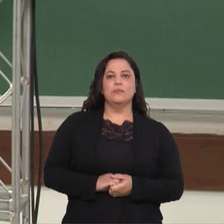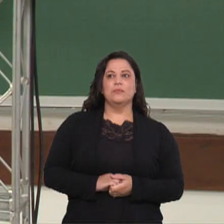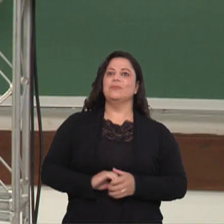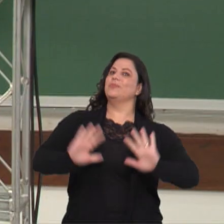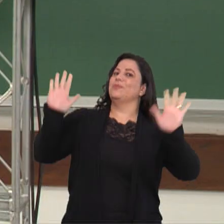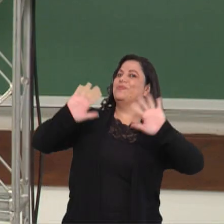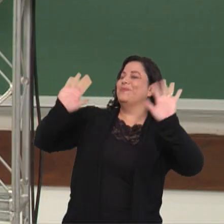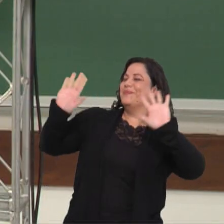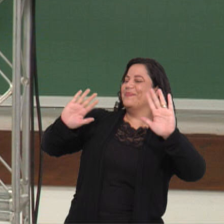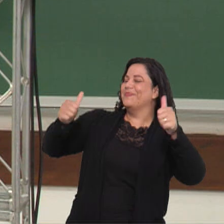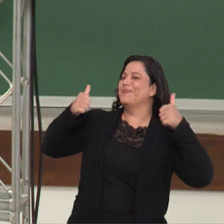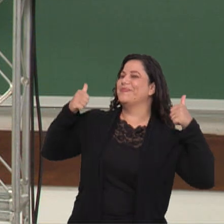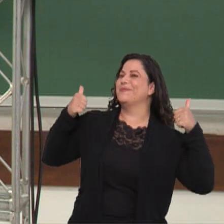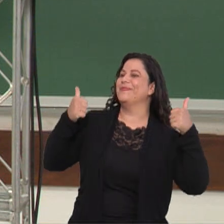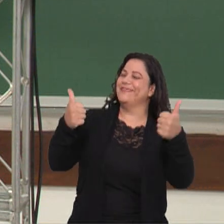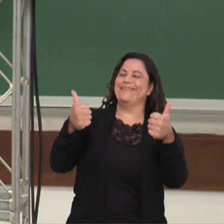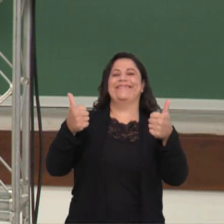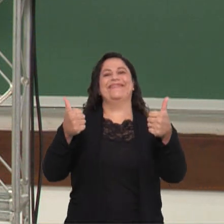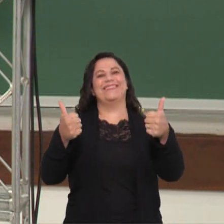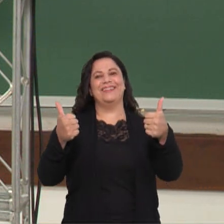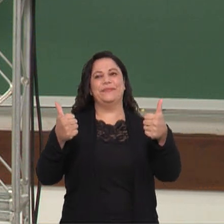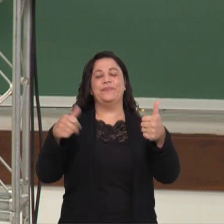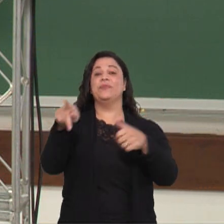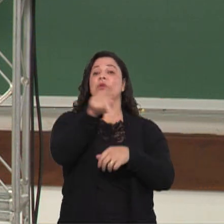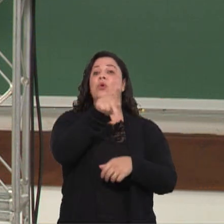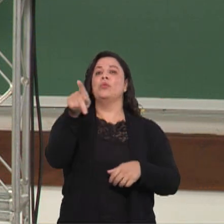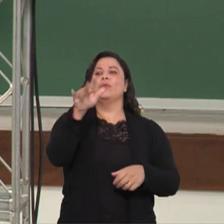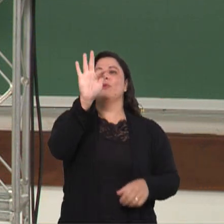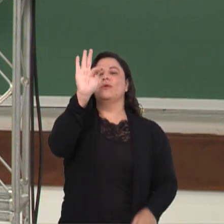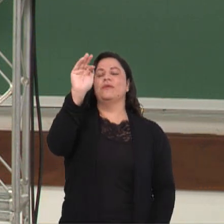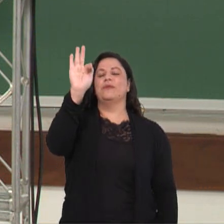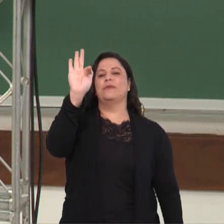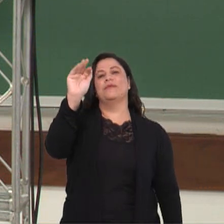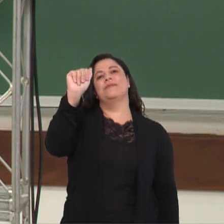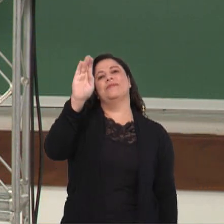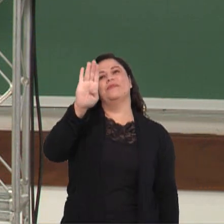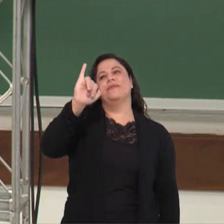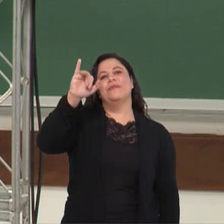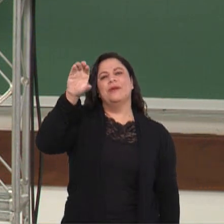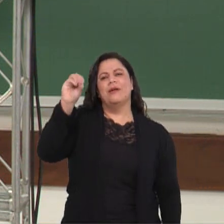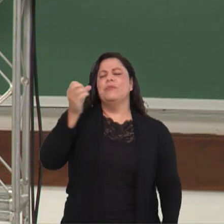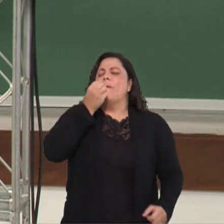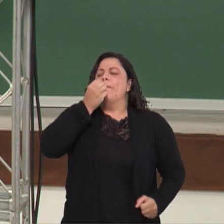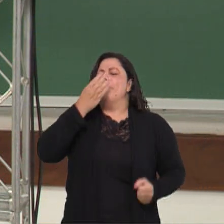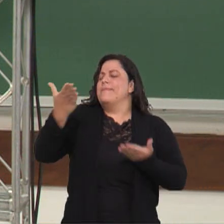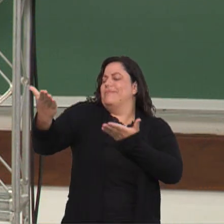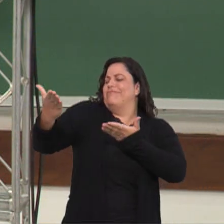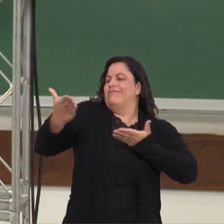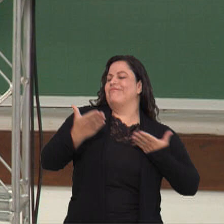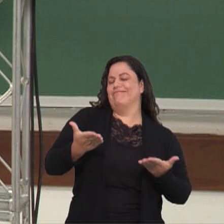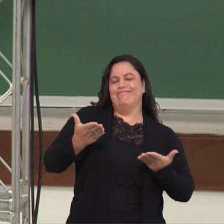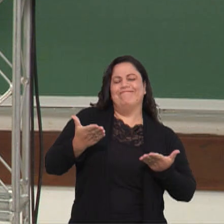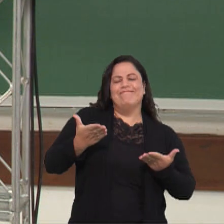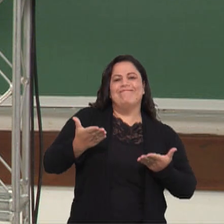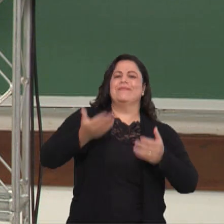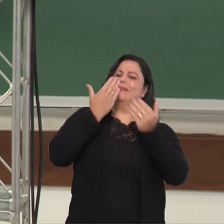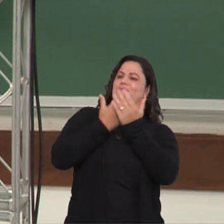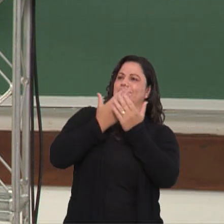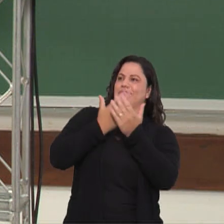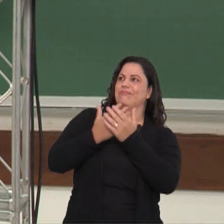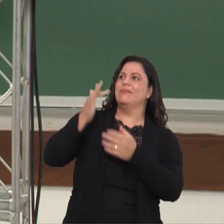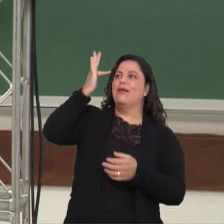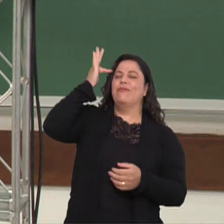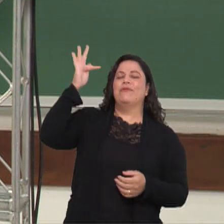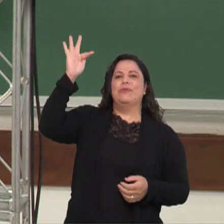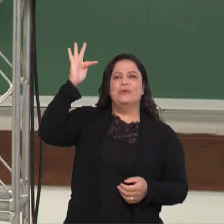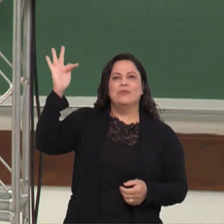Olá, galerinha, tudo bem? Eu sou o professor Fábio, bem-vindo a mais uma aula de filosofia. Essa é a aula de número 9